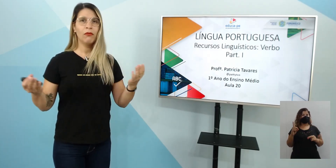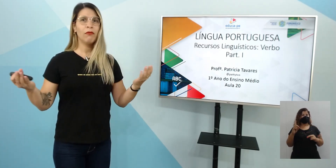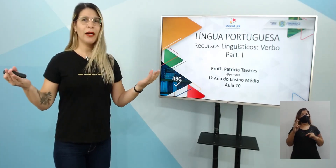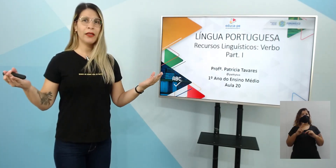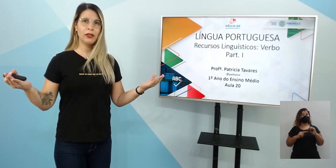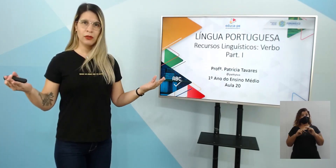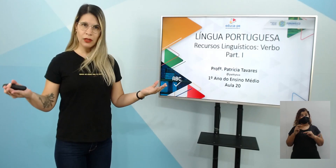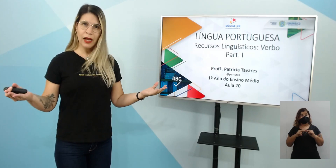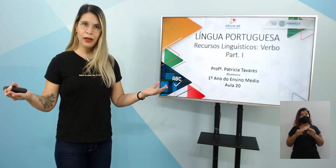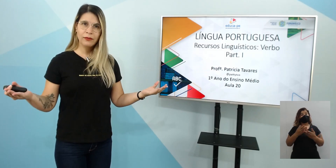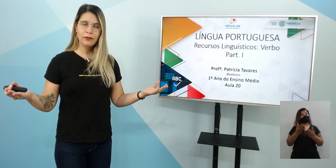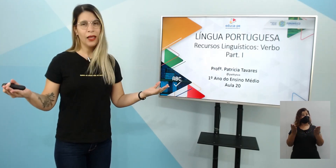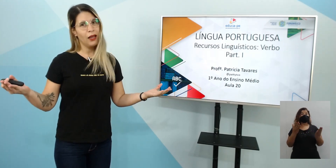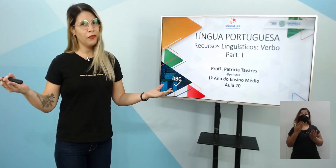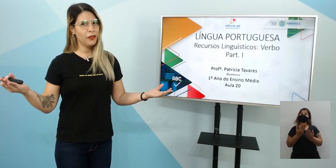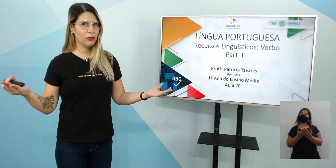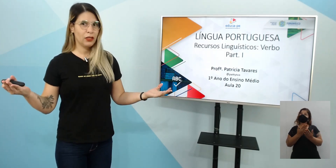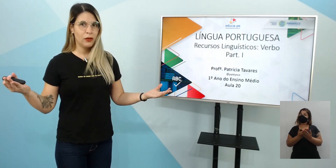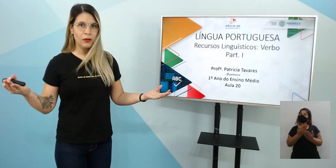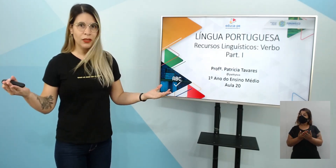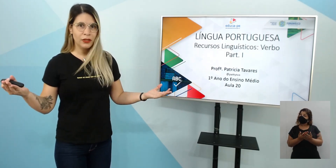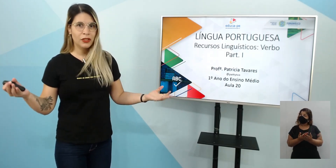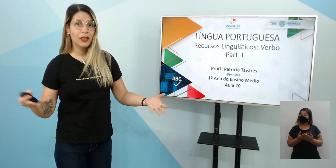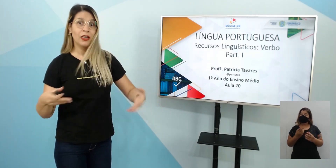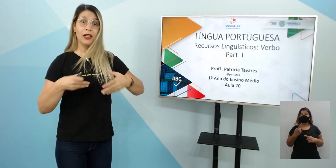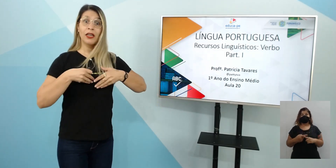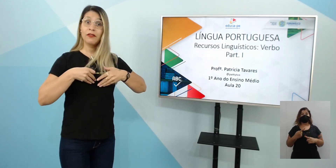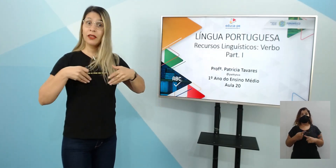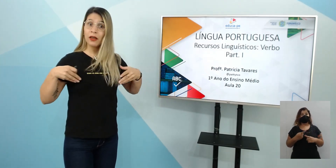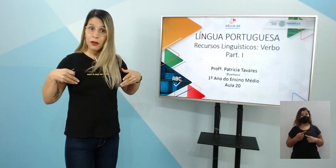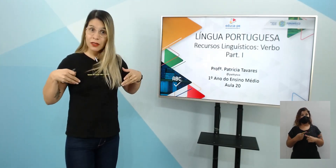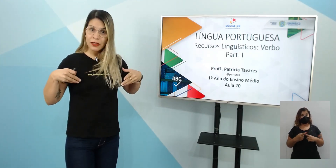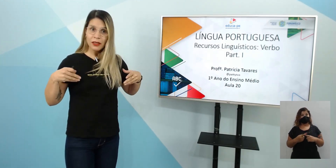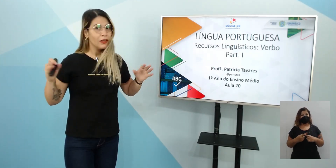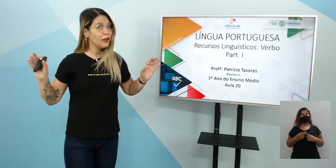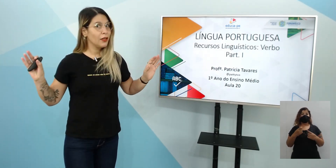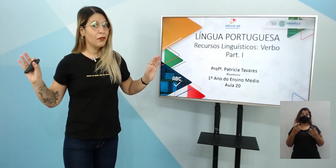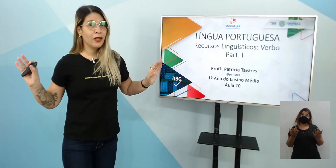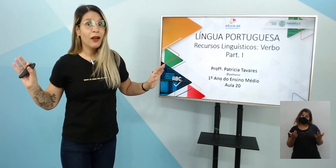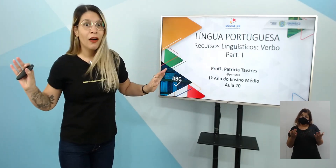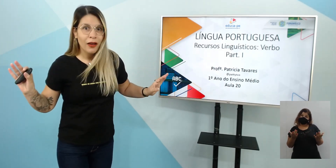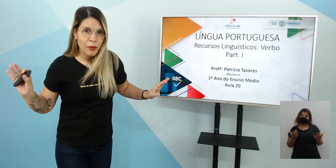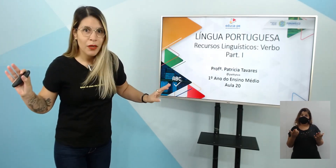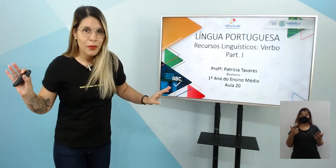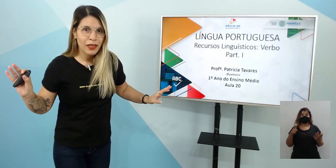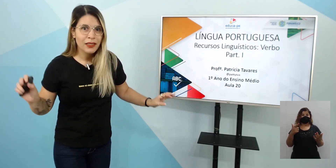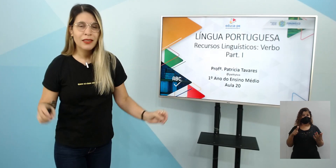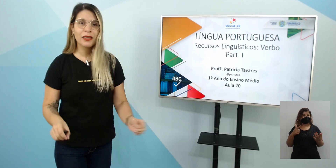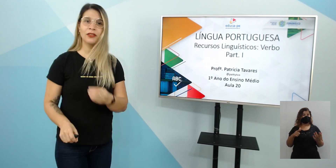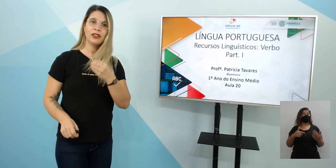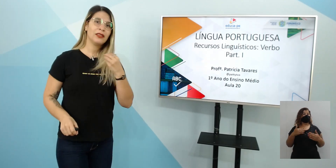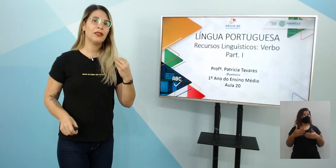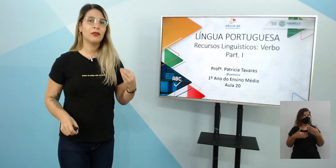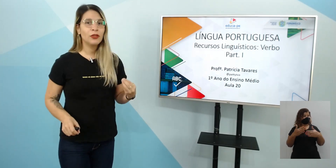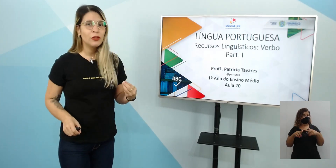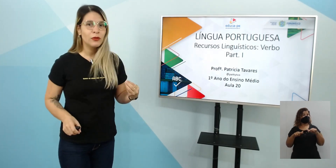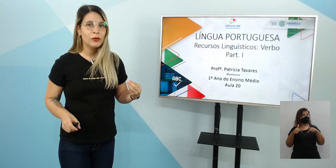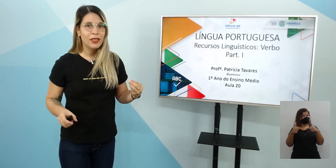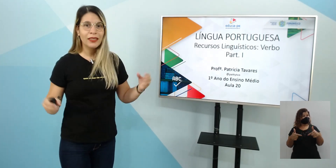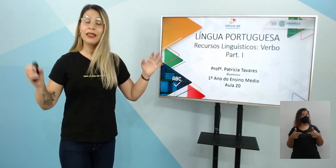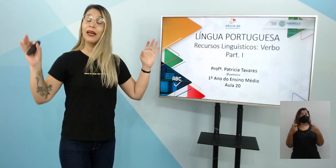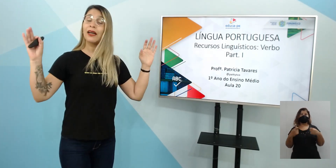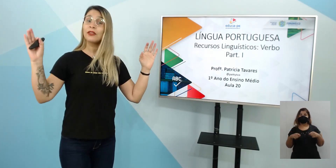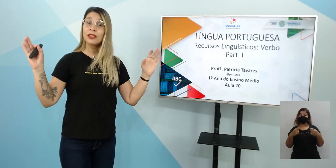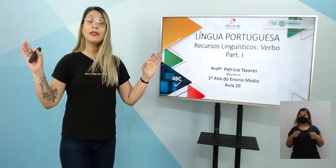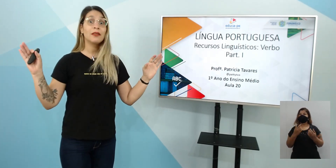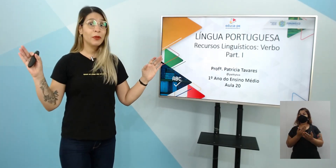João para estudar. Afinal de contas, quem vê close não vê corre, bebê. Se a gente não